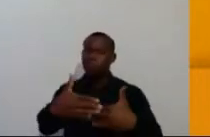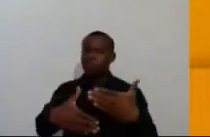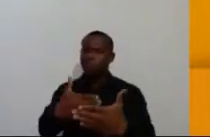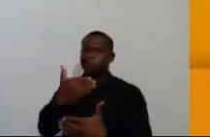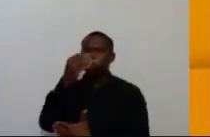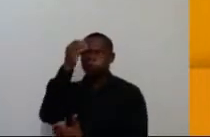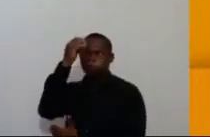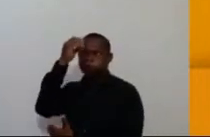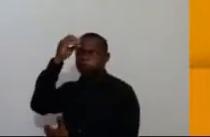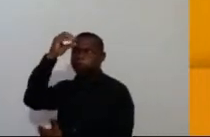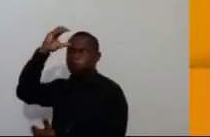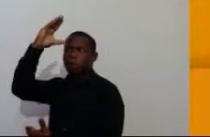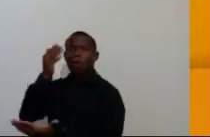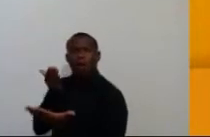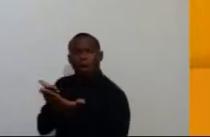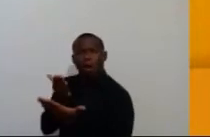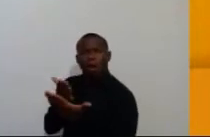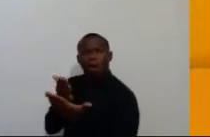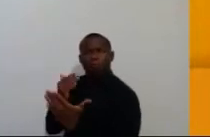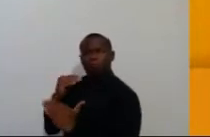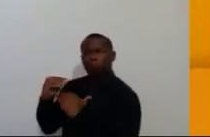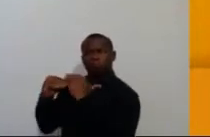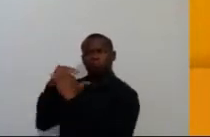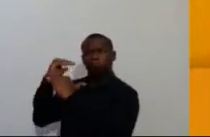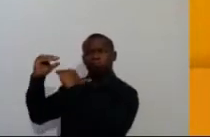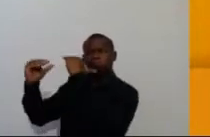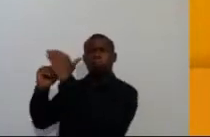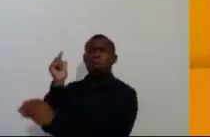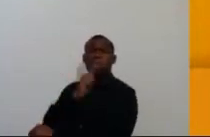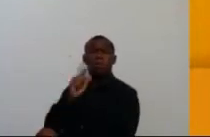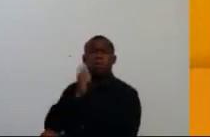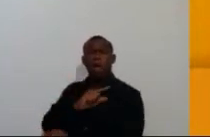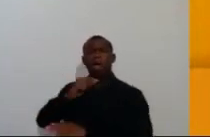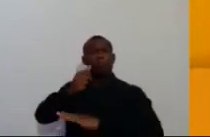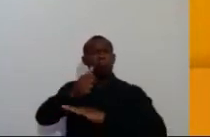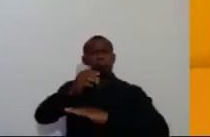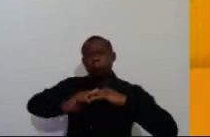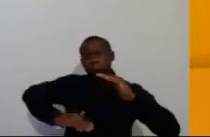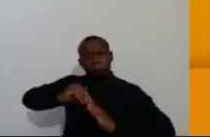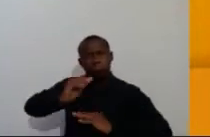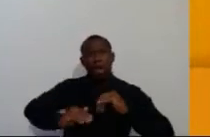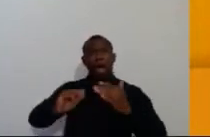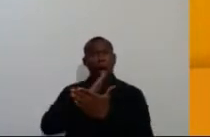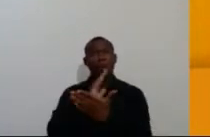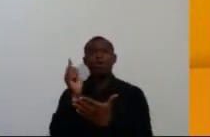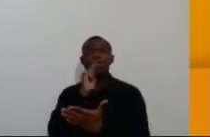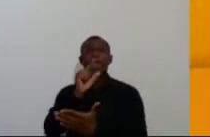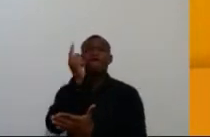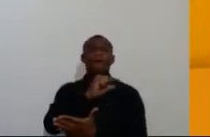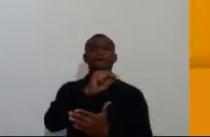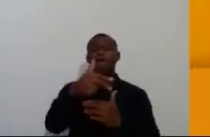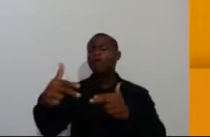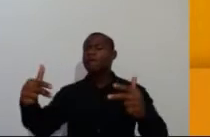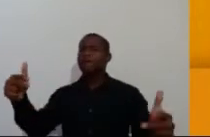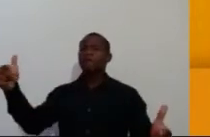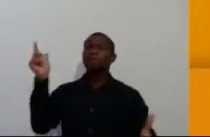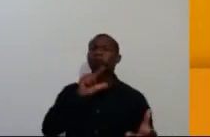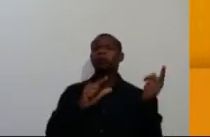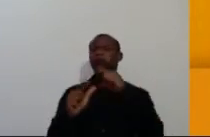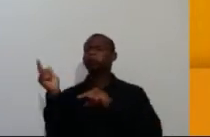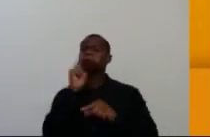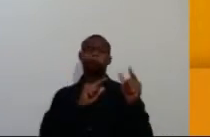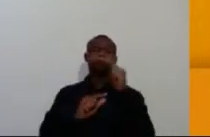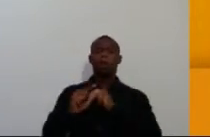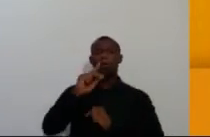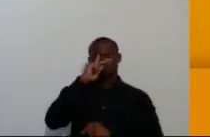certo? E essa é uma habilidade, você conseguir fazer várias coisas ao mesmo tempo e prestar atenção nelas. Eu tenho percebido, meu sobrinho,